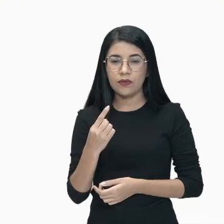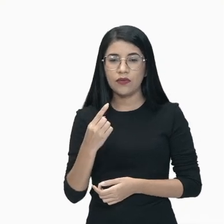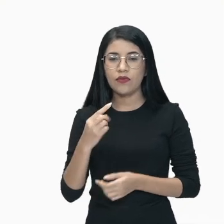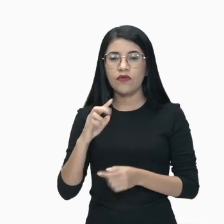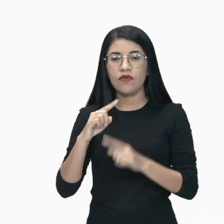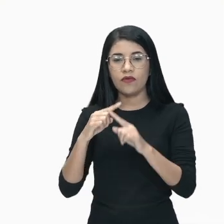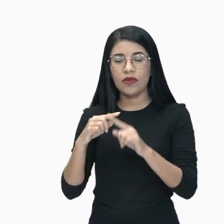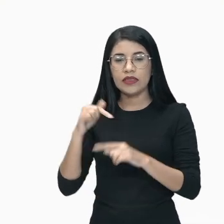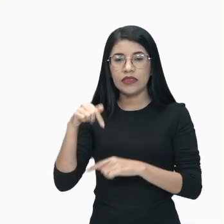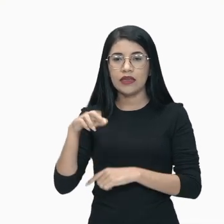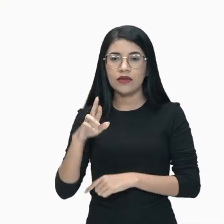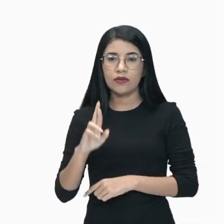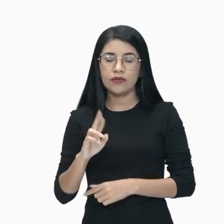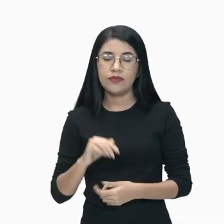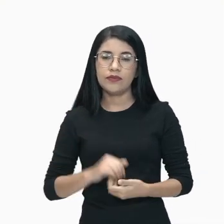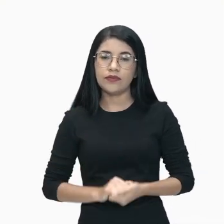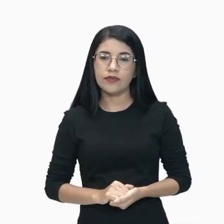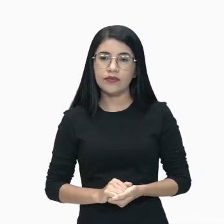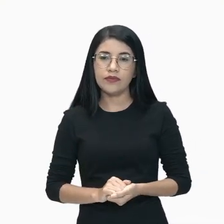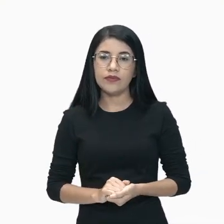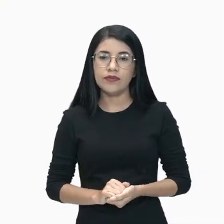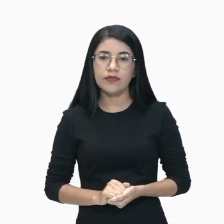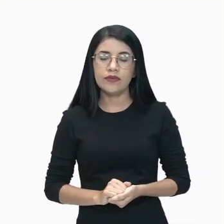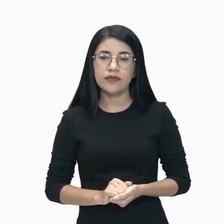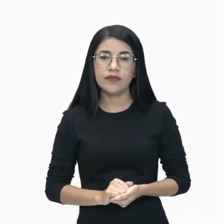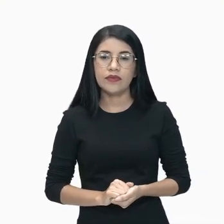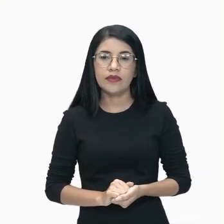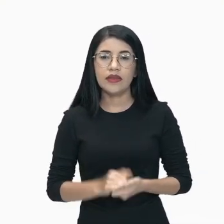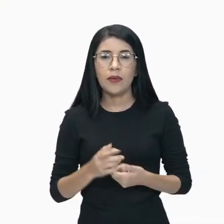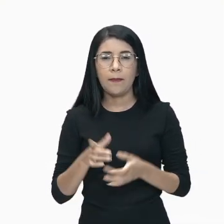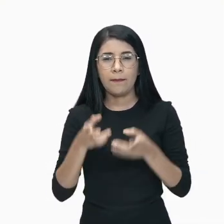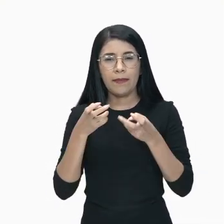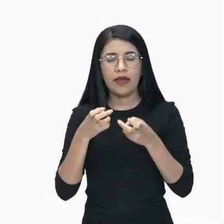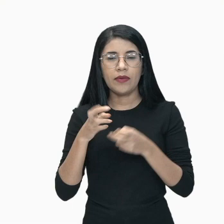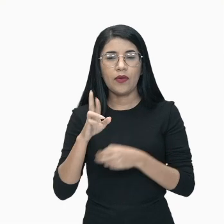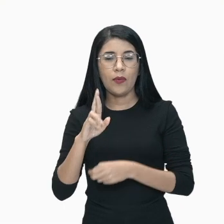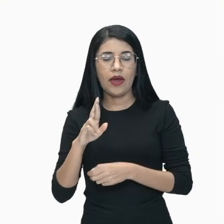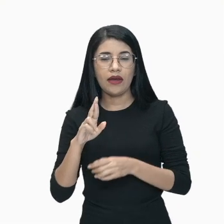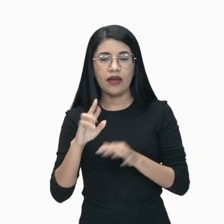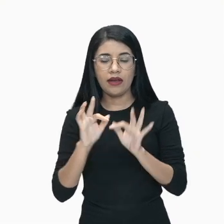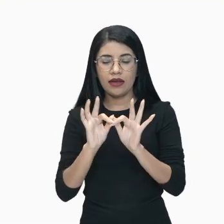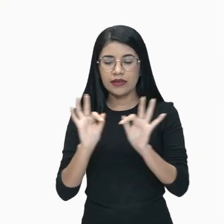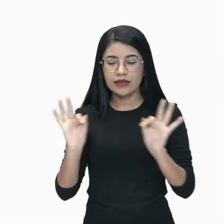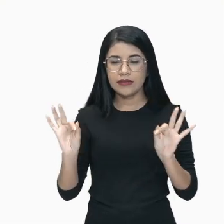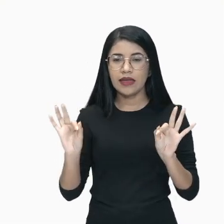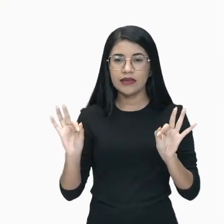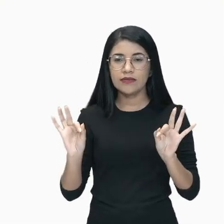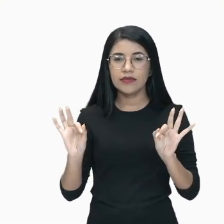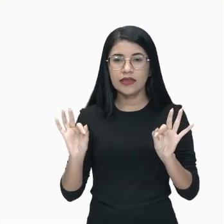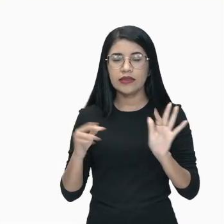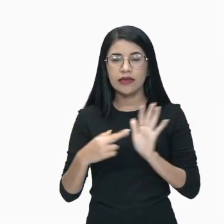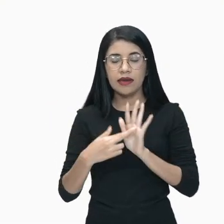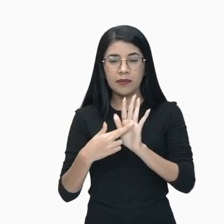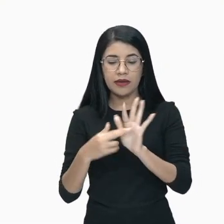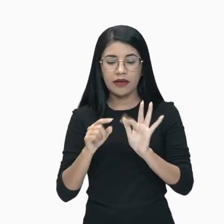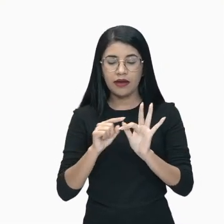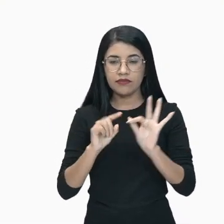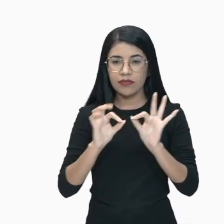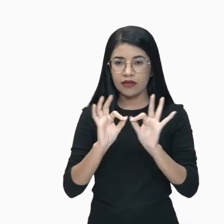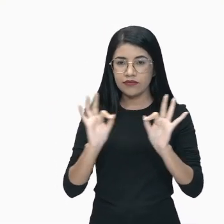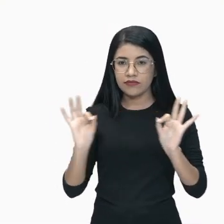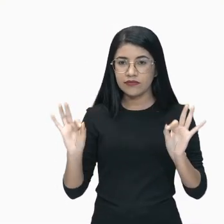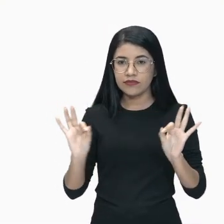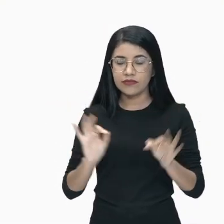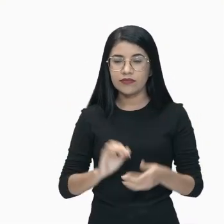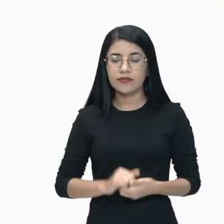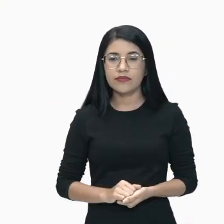a distância R é a distância que separa as cargas aí. Então, a distância lá está R ao quadrado. E